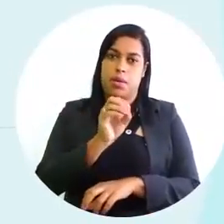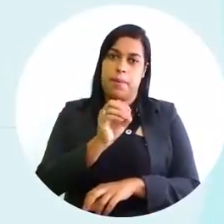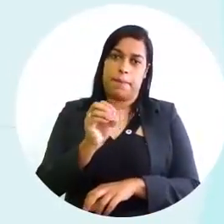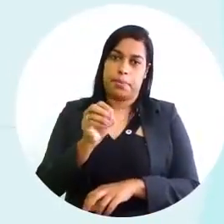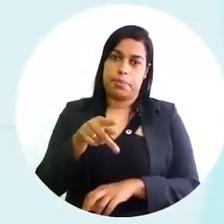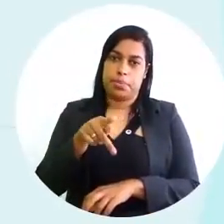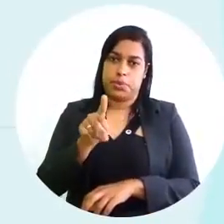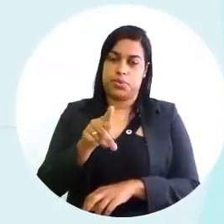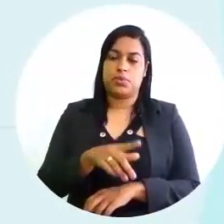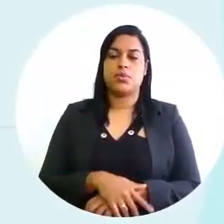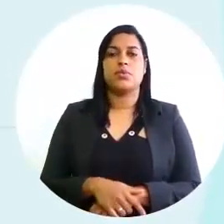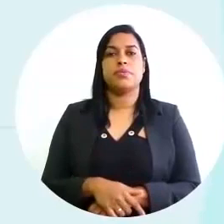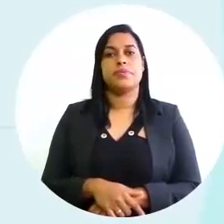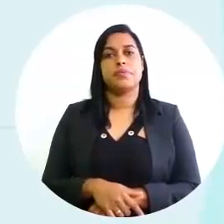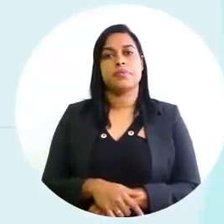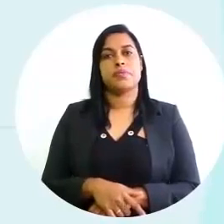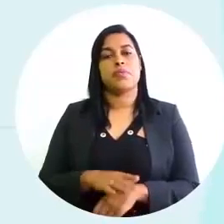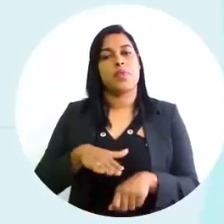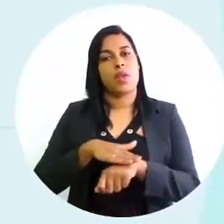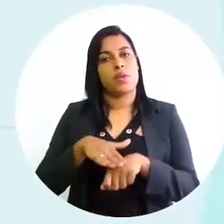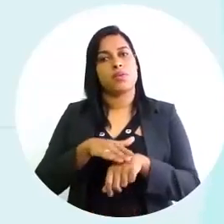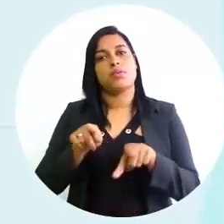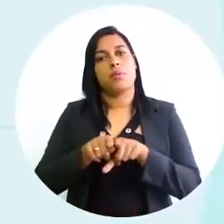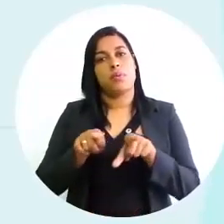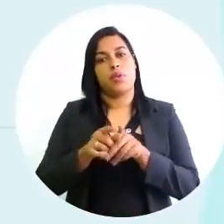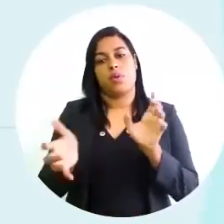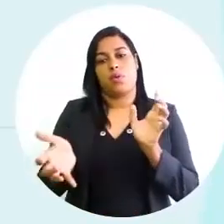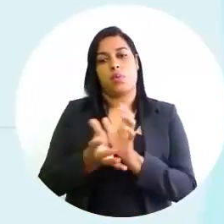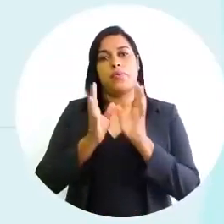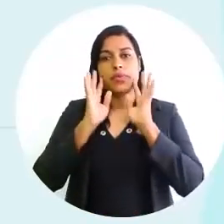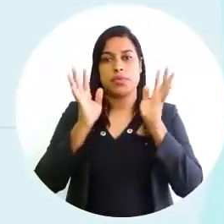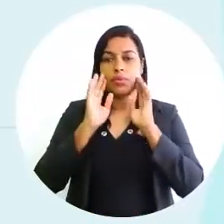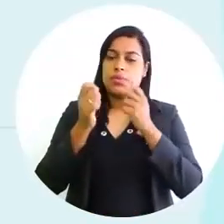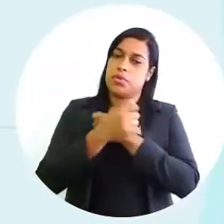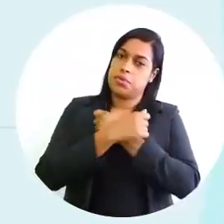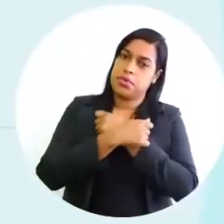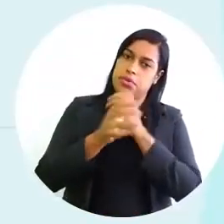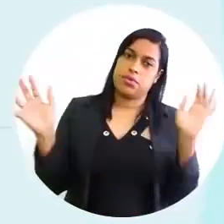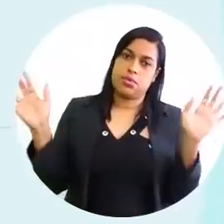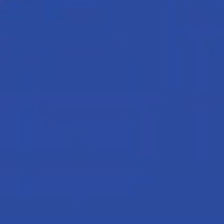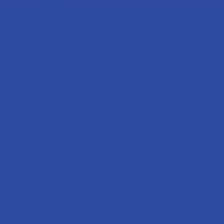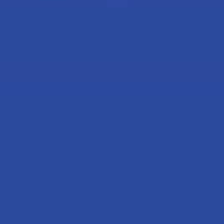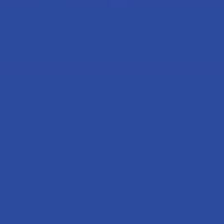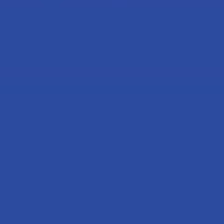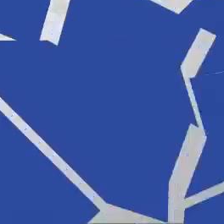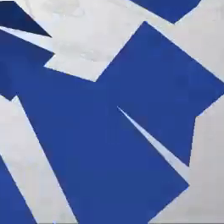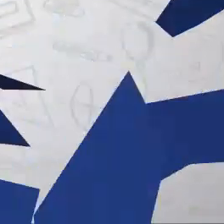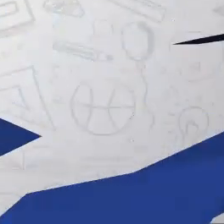são os links disponíveis e comentar também no nosso grupo do Facebook. Um abraço e até mais!